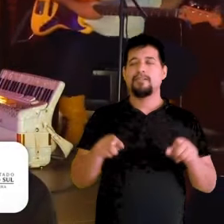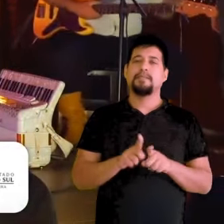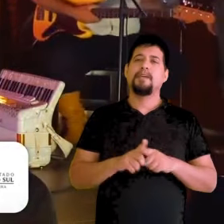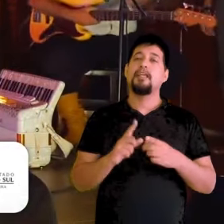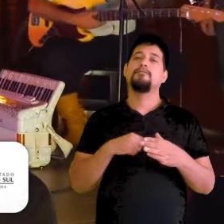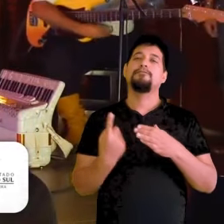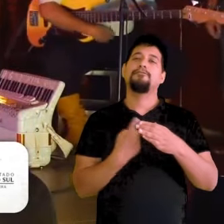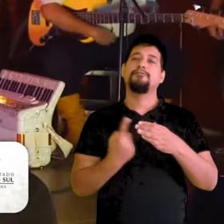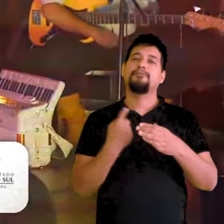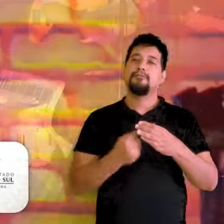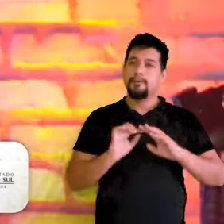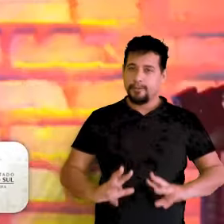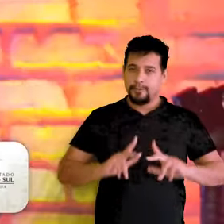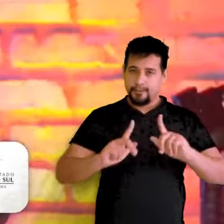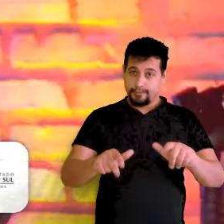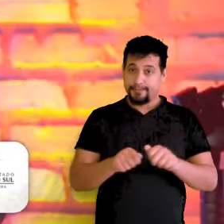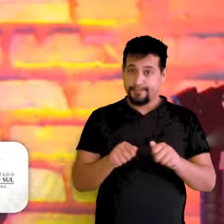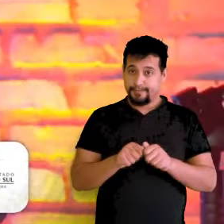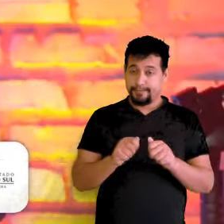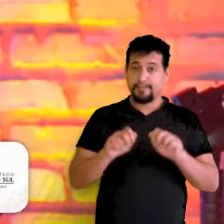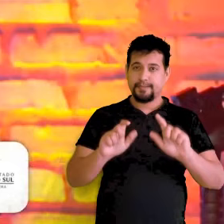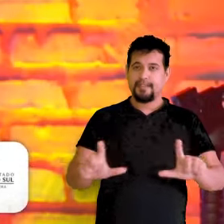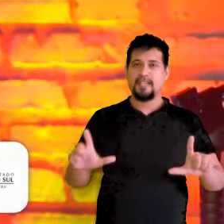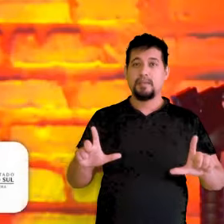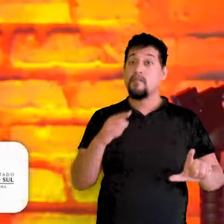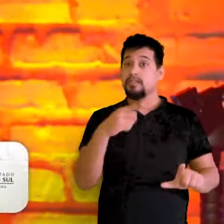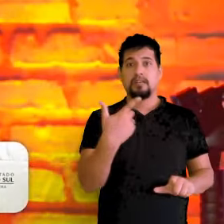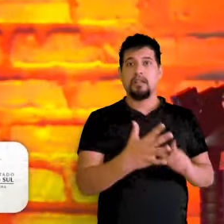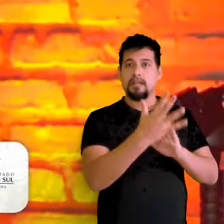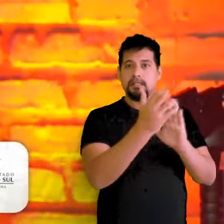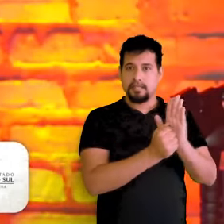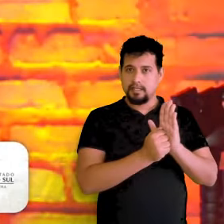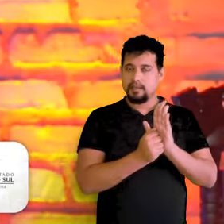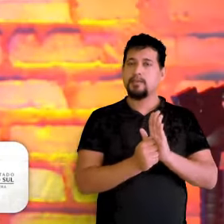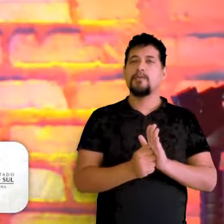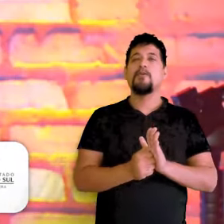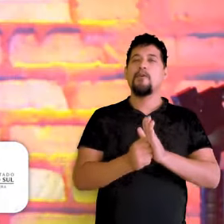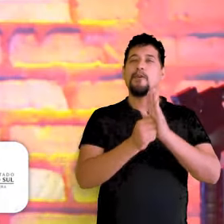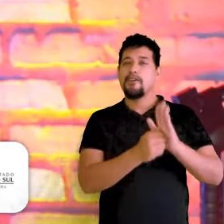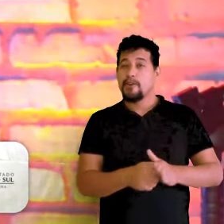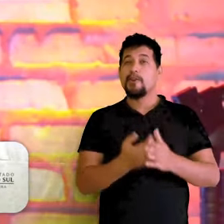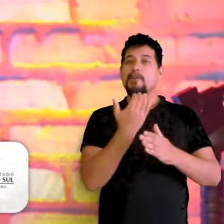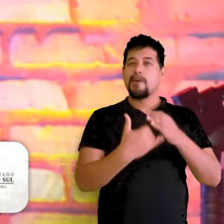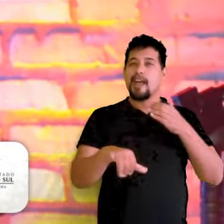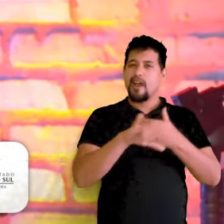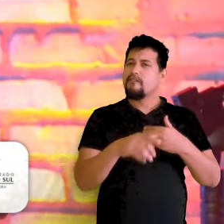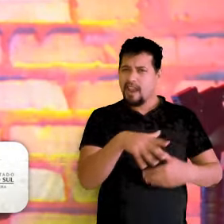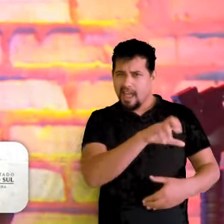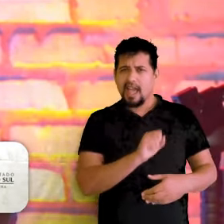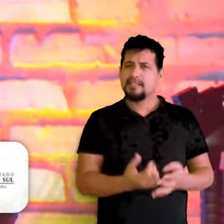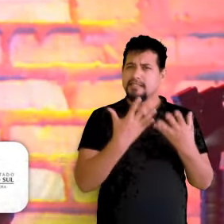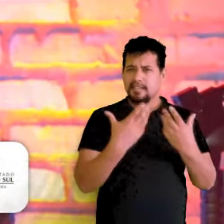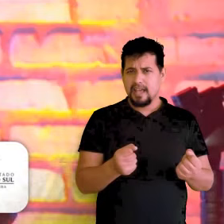e vem mais músicas aí, tá? O CD inteiro a gente vai lançar em clipes. E você que não é inscrito no canal Chiquito Bordonei, vai lá e se